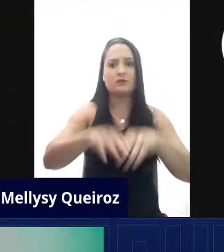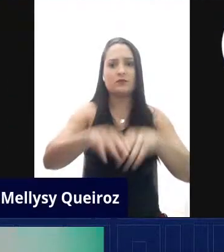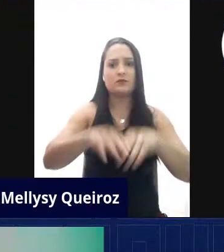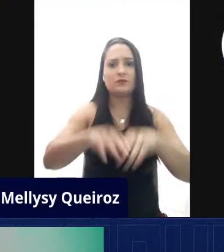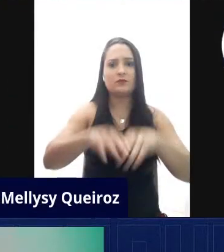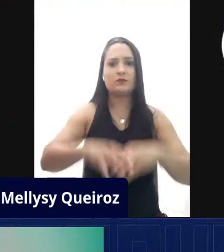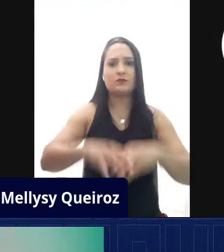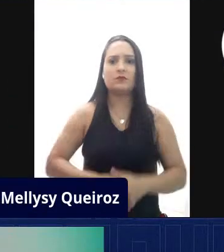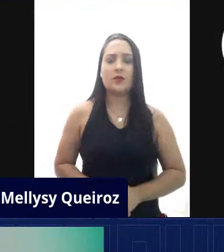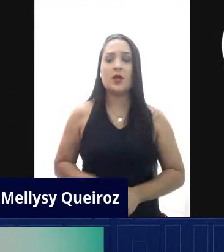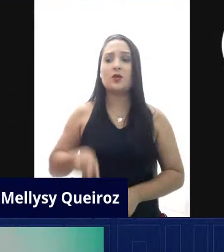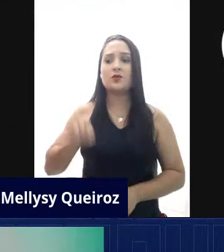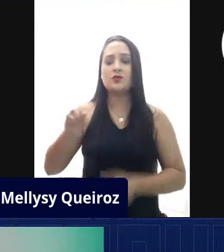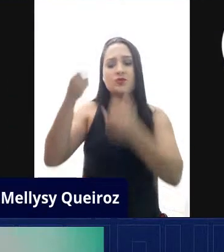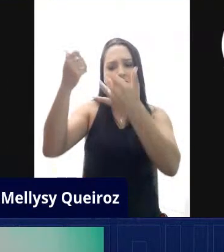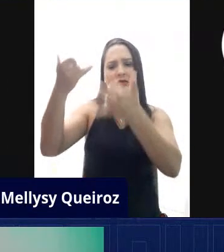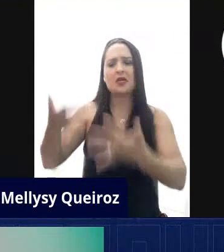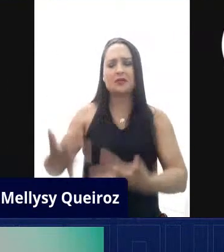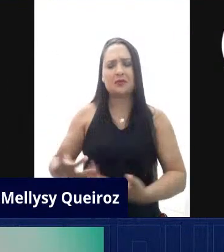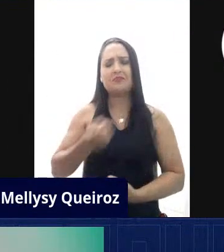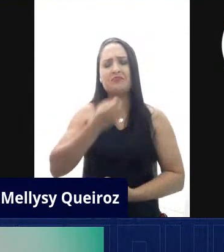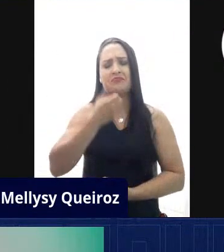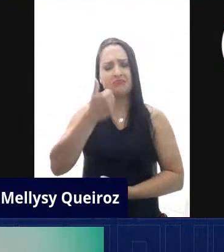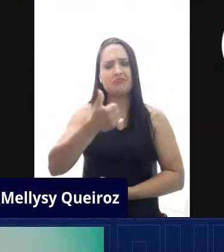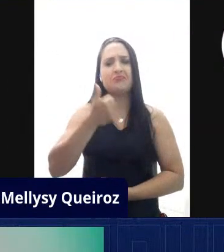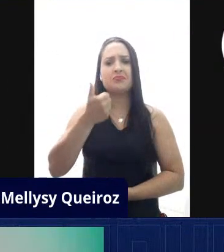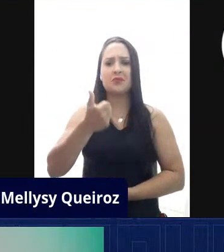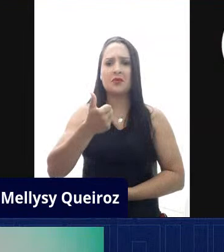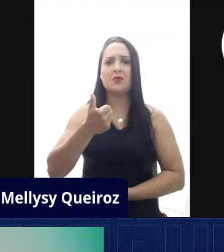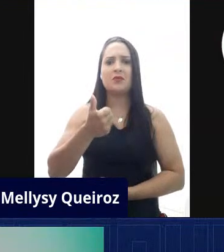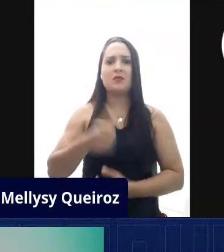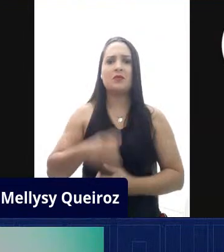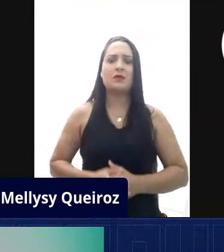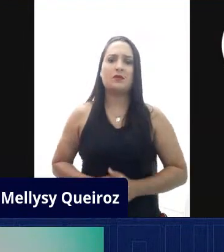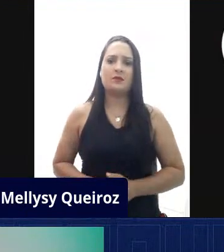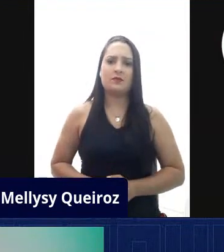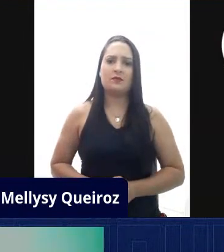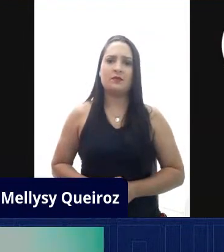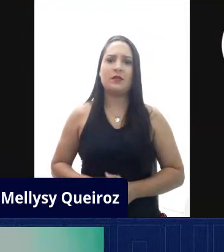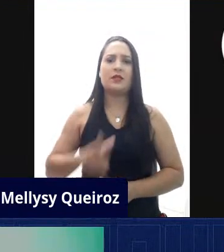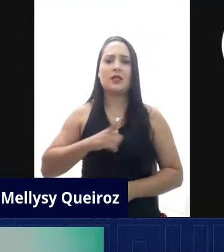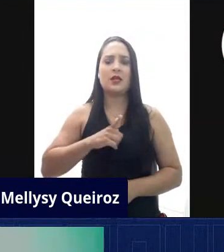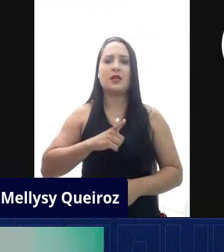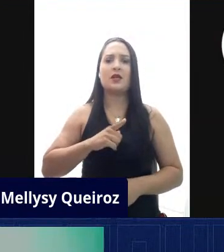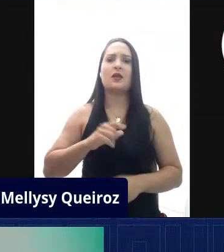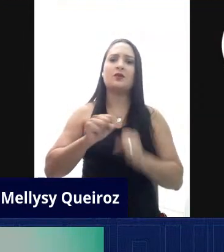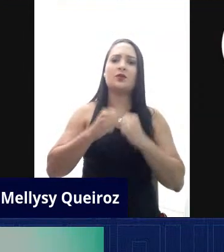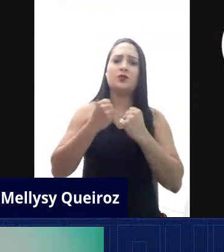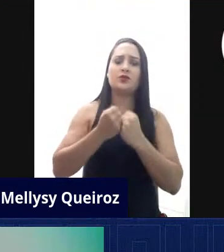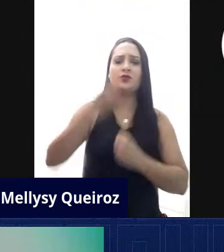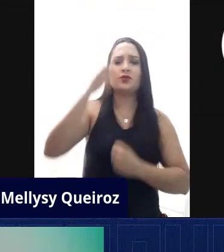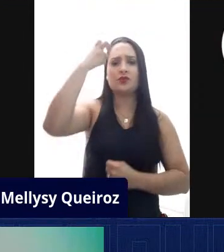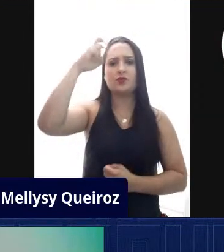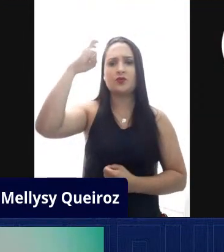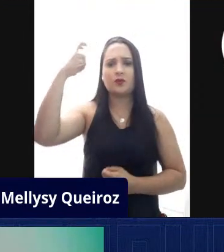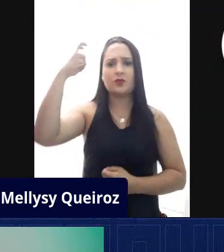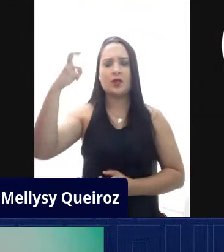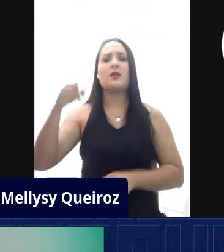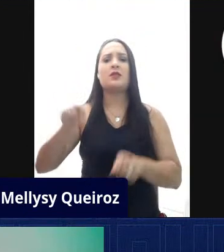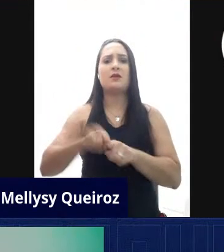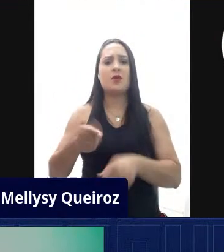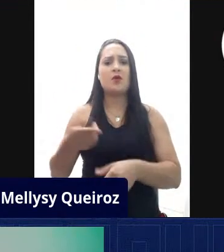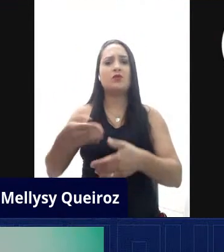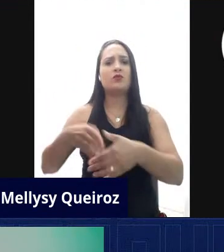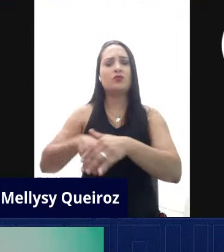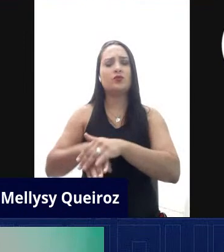explanação maravilhosa, acho que traz uma dimensão sociocultural, também dos hábitos, né, da sociedade, né, do